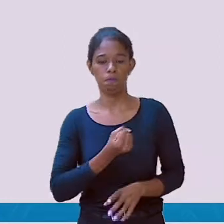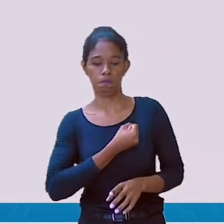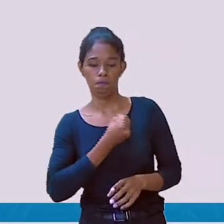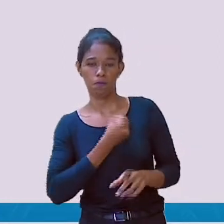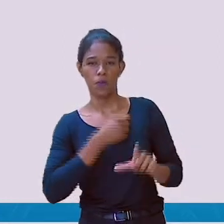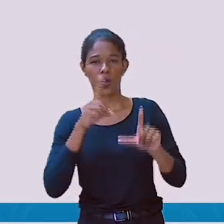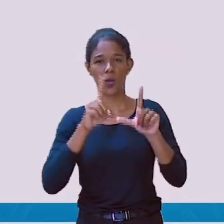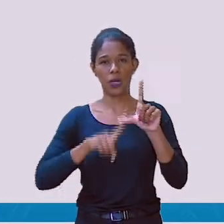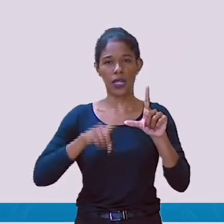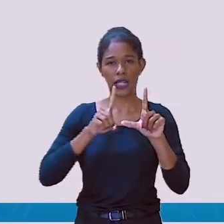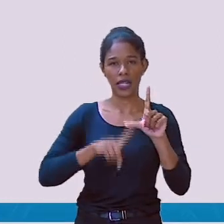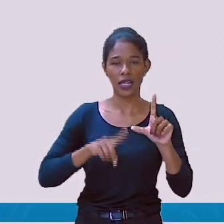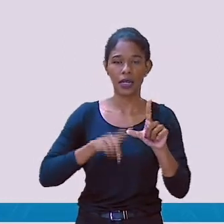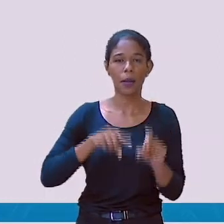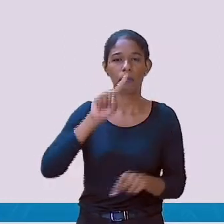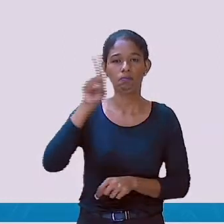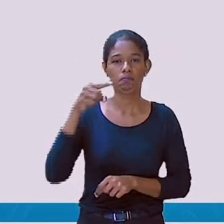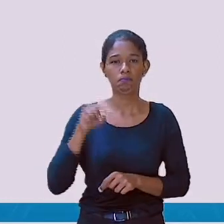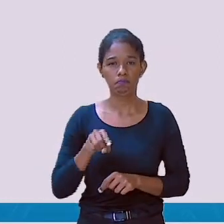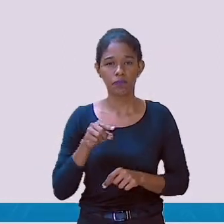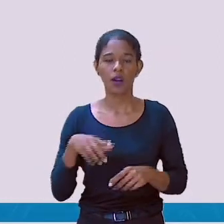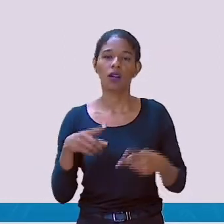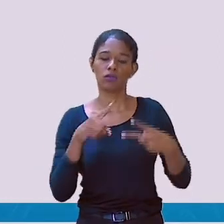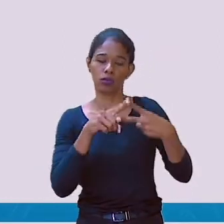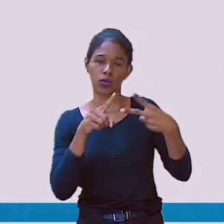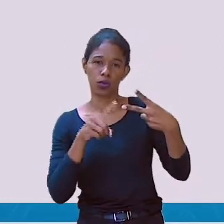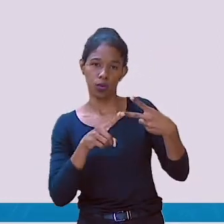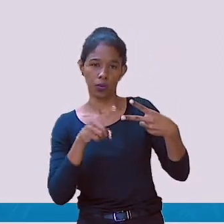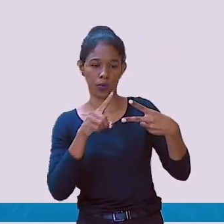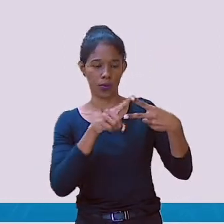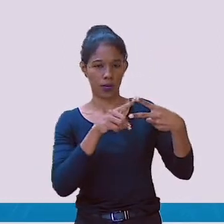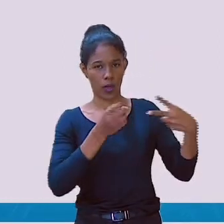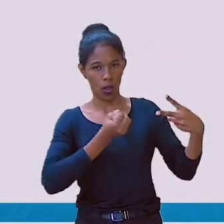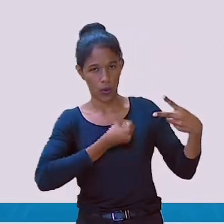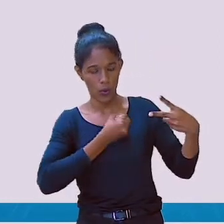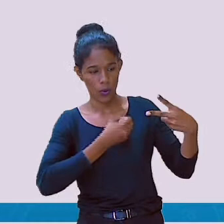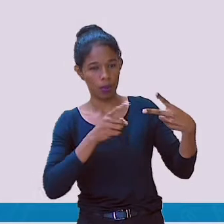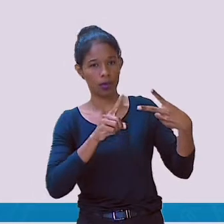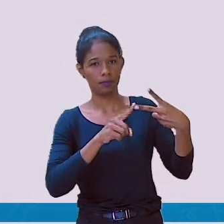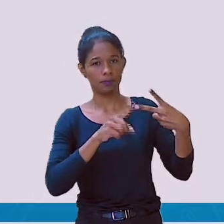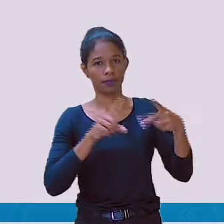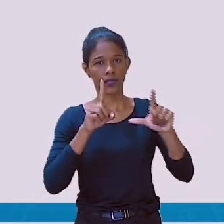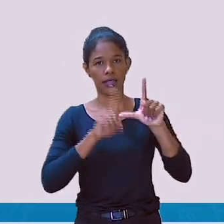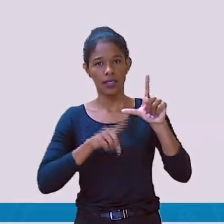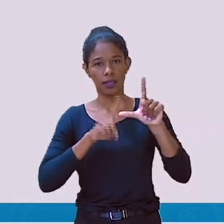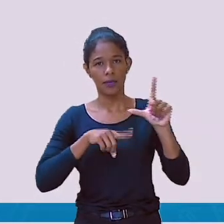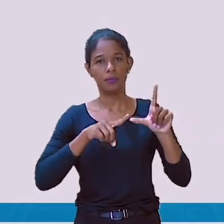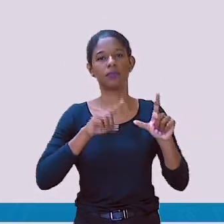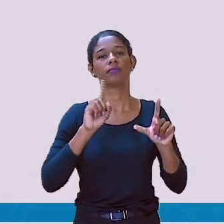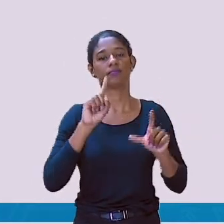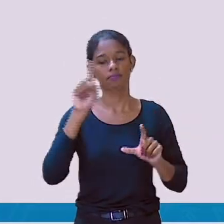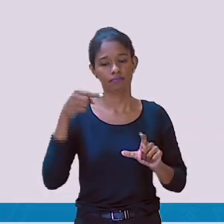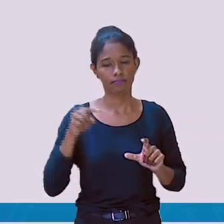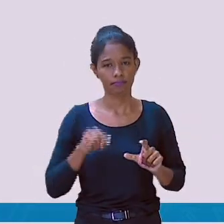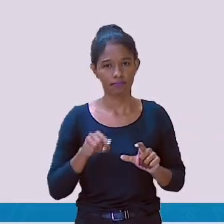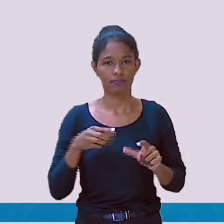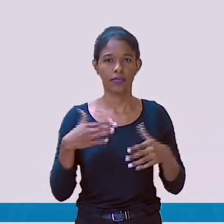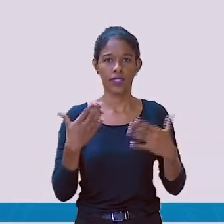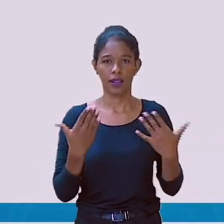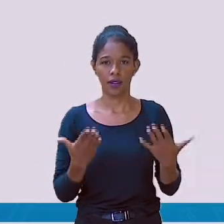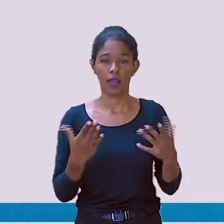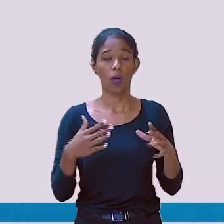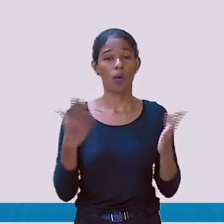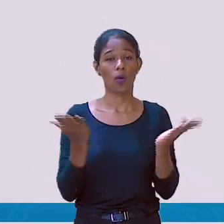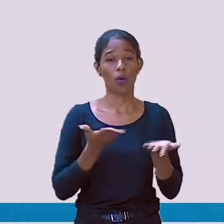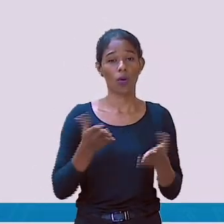as duas coisas, né? Tem que ter a parte numérica e também a parte literal, o coeficiente e a parte literal.